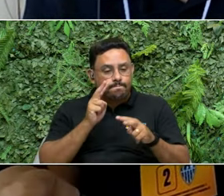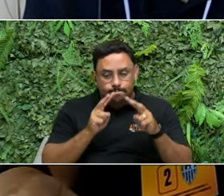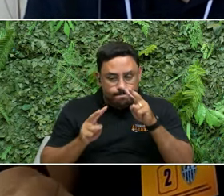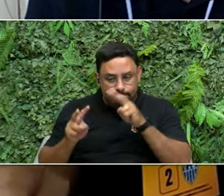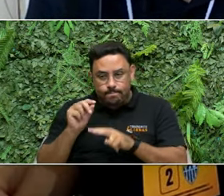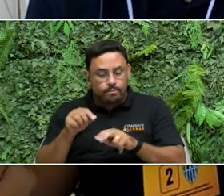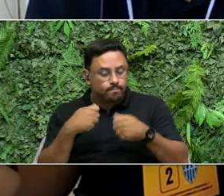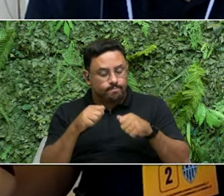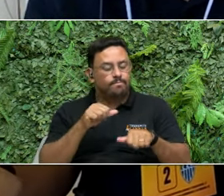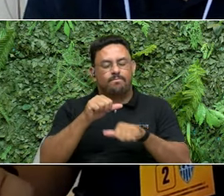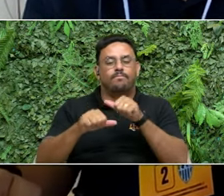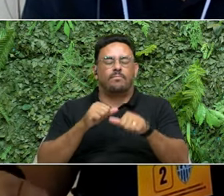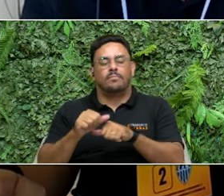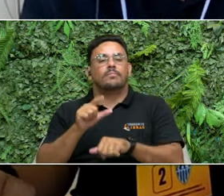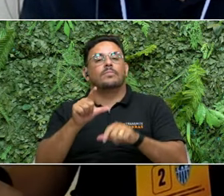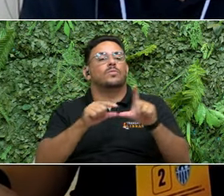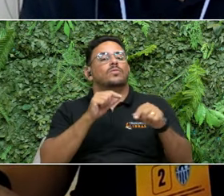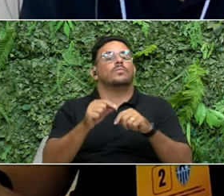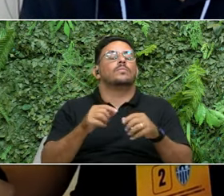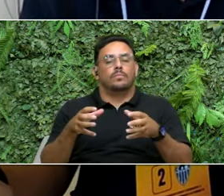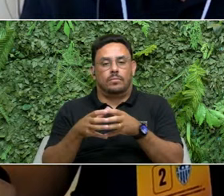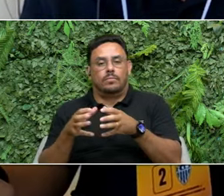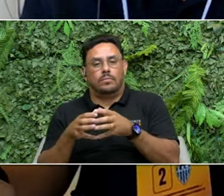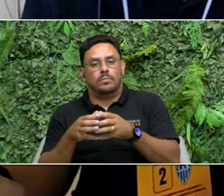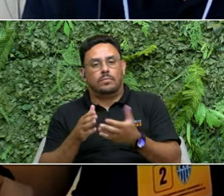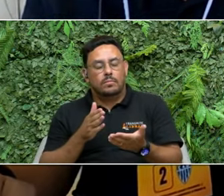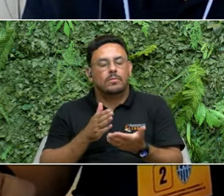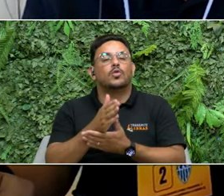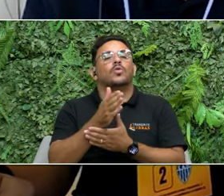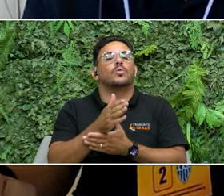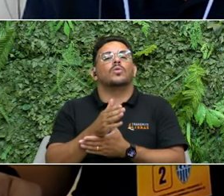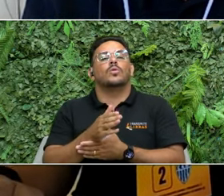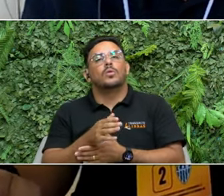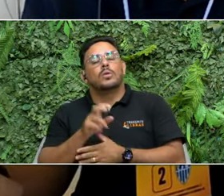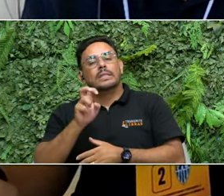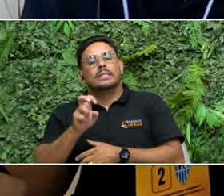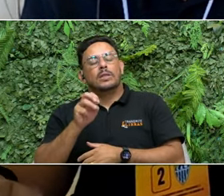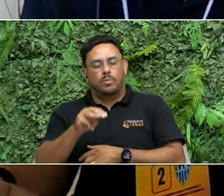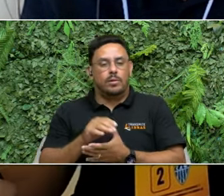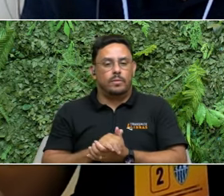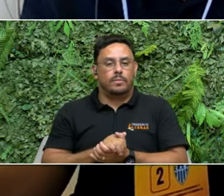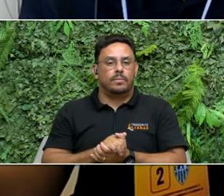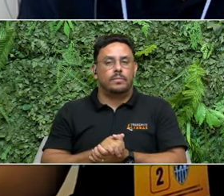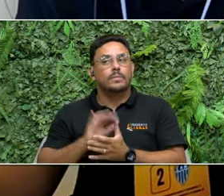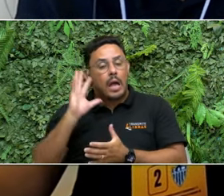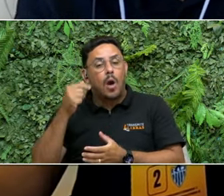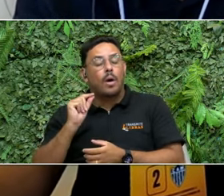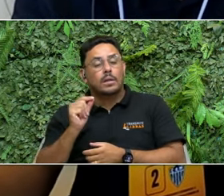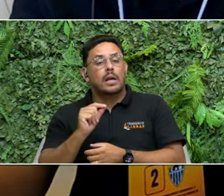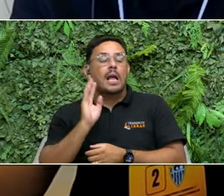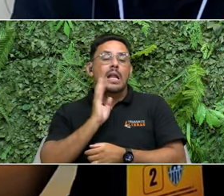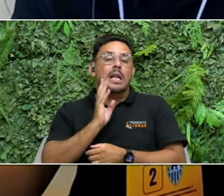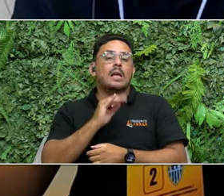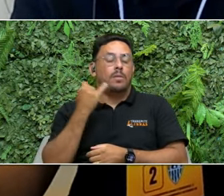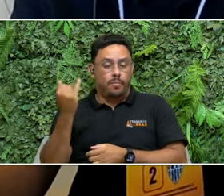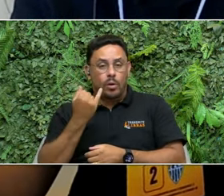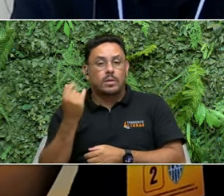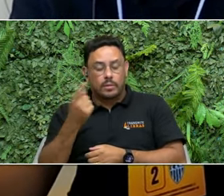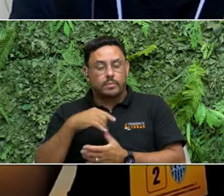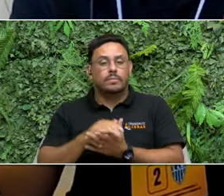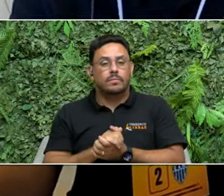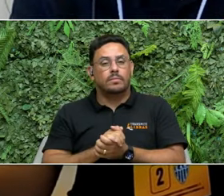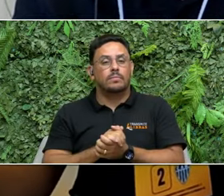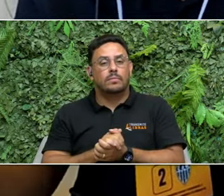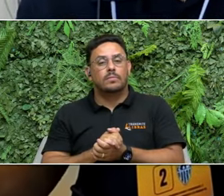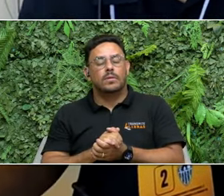que ele achava necessário para definir o time agora que vai entrar em campo daqui a pouco mais de 5 minutos acho até que é interessante a gente